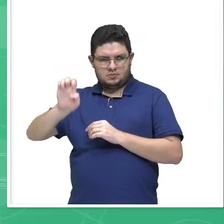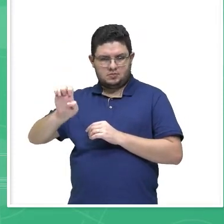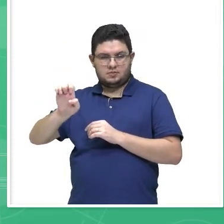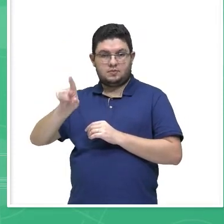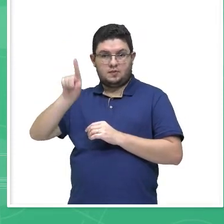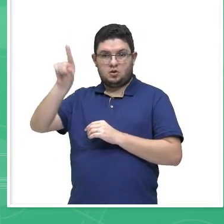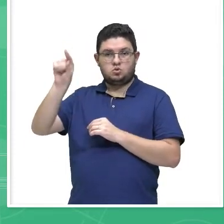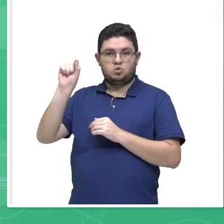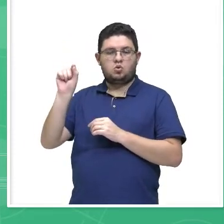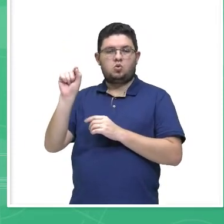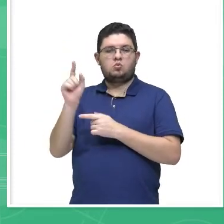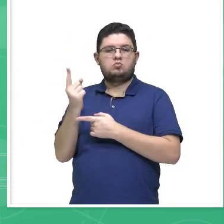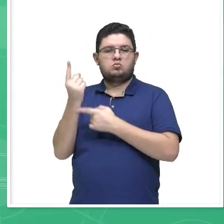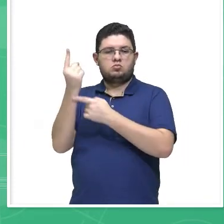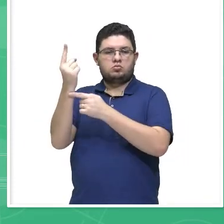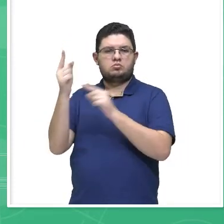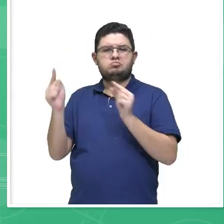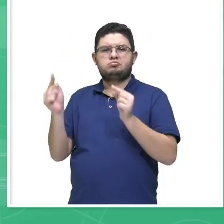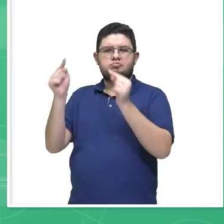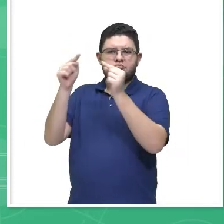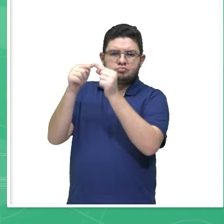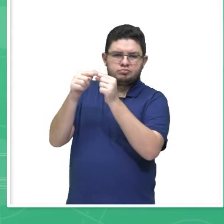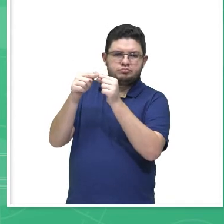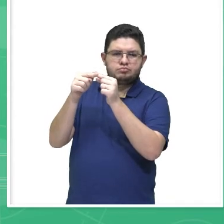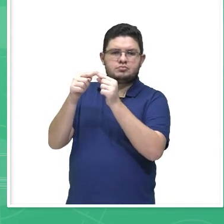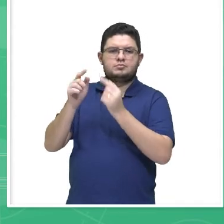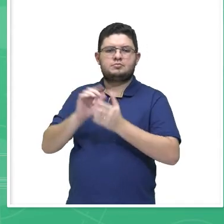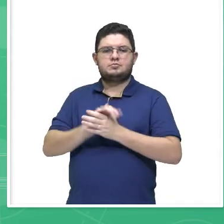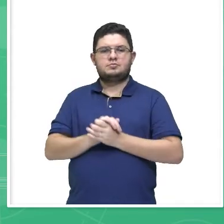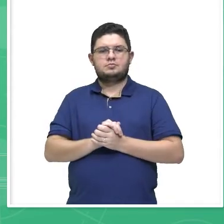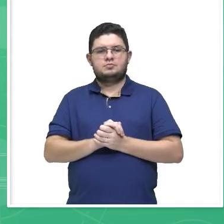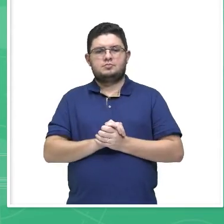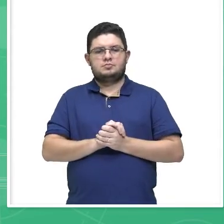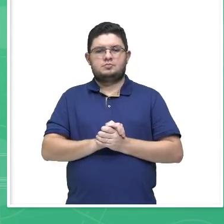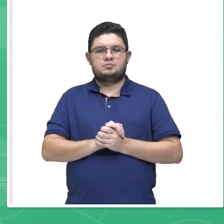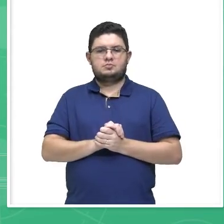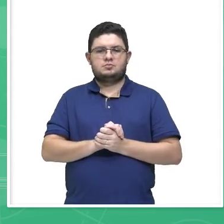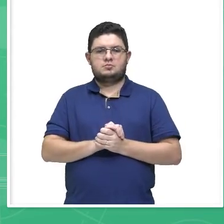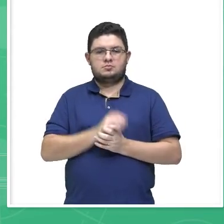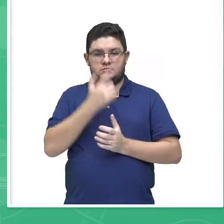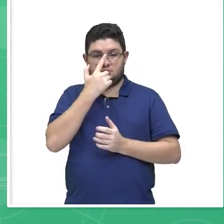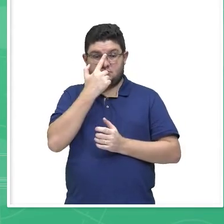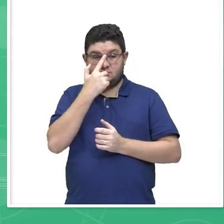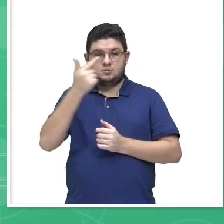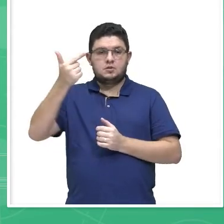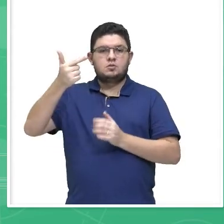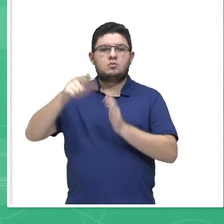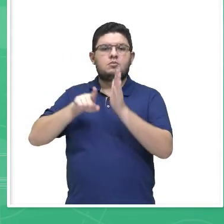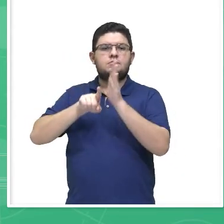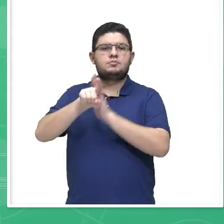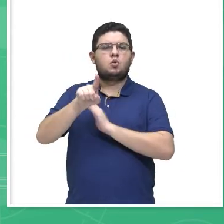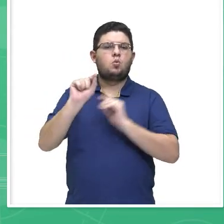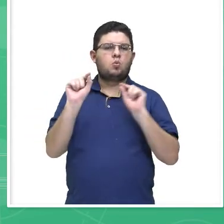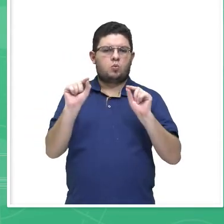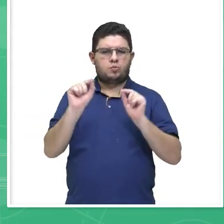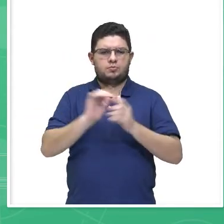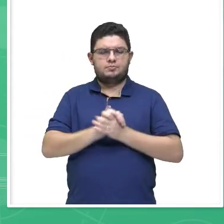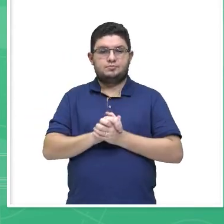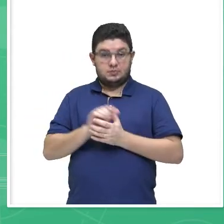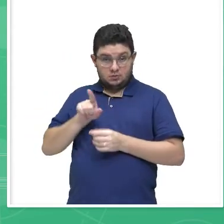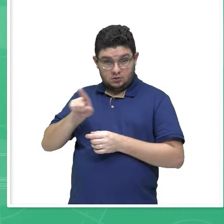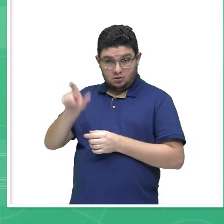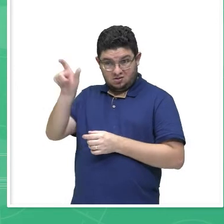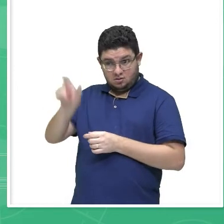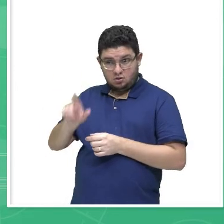qual delas corresponde ao materialismo histórico. A questão número 2 já diz o seguinte: Karl